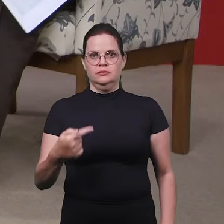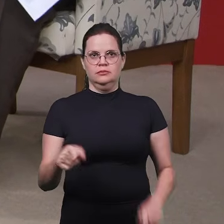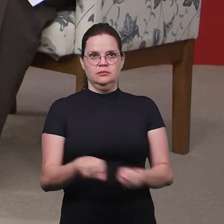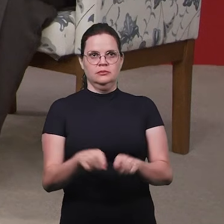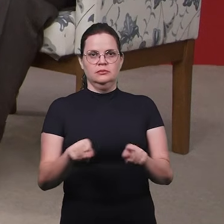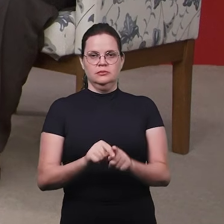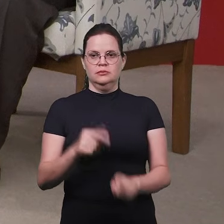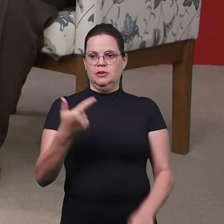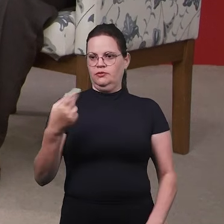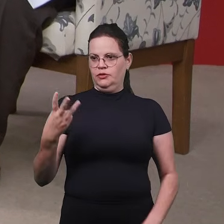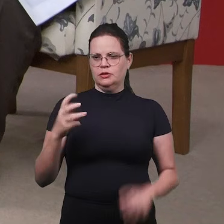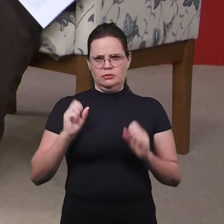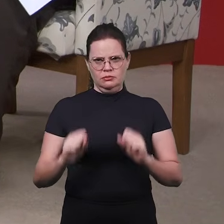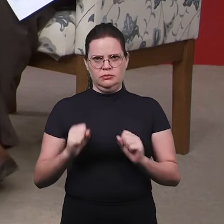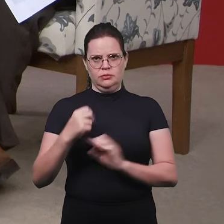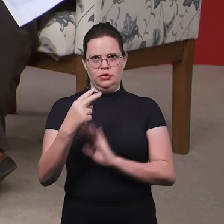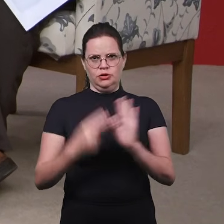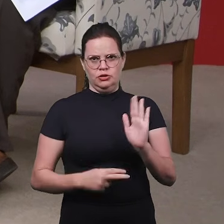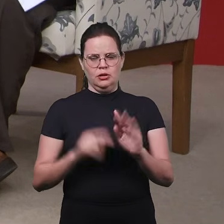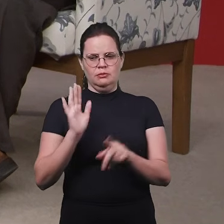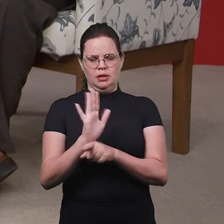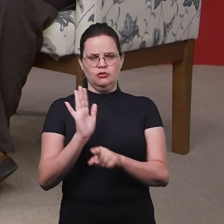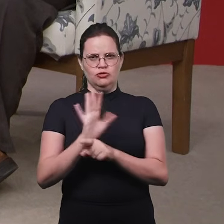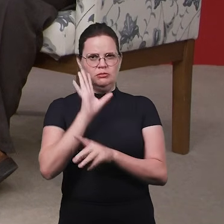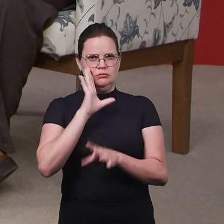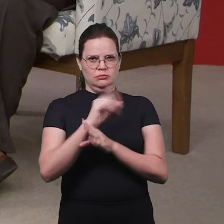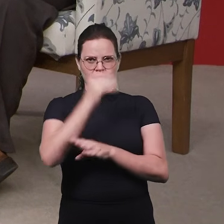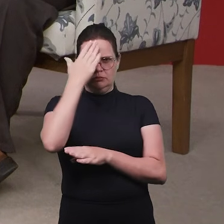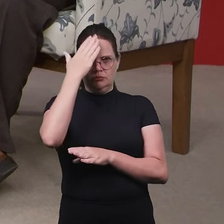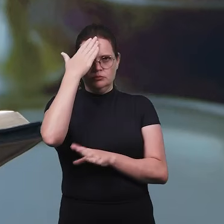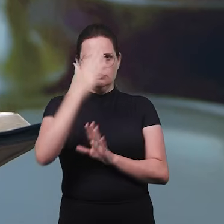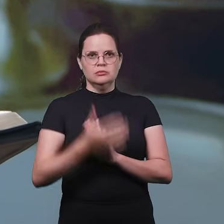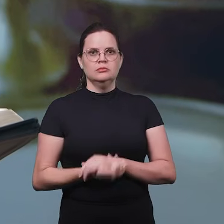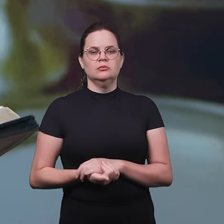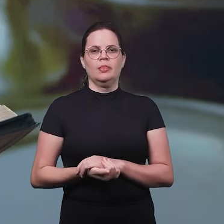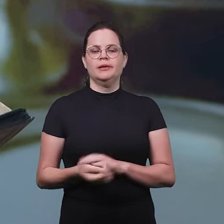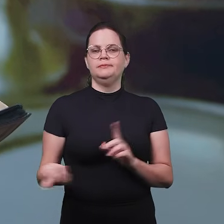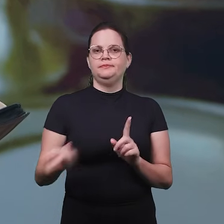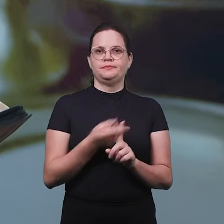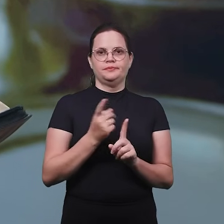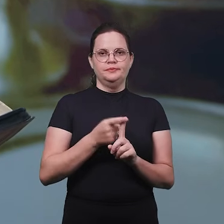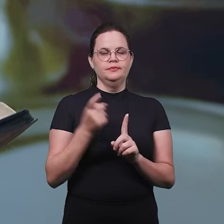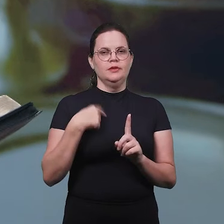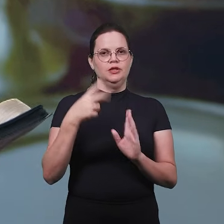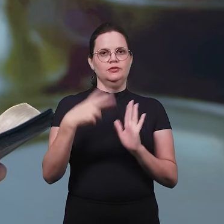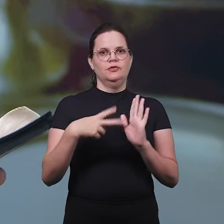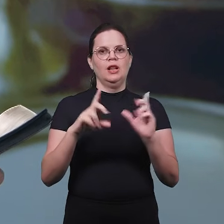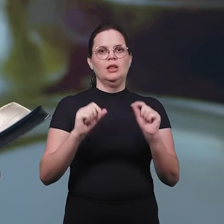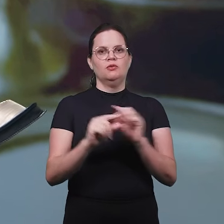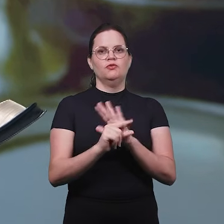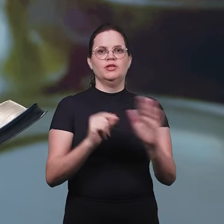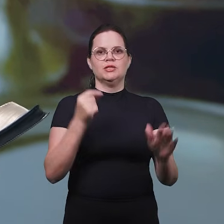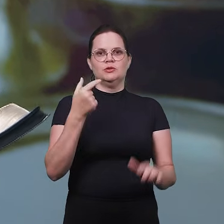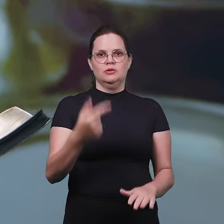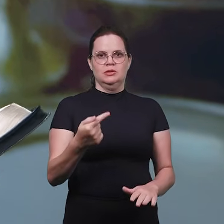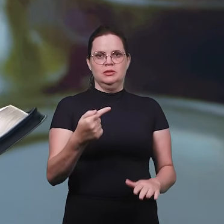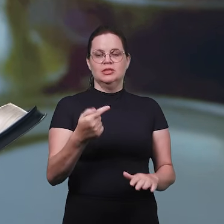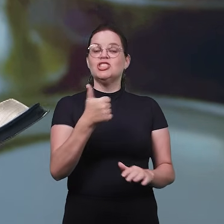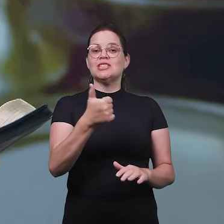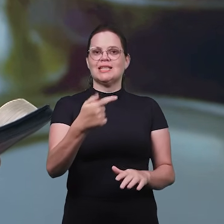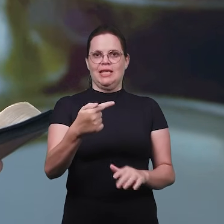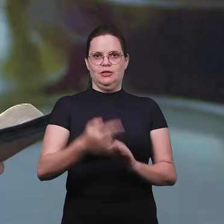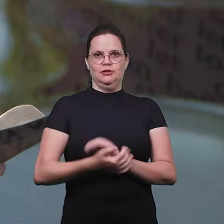né? Posso ler para a gente ajudar os irmãos? Ajudar o entendimento. Então, primeiramente, pastor Antônio Carlos,